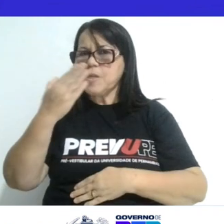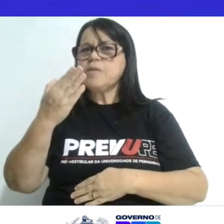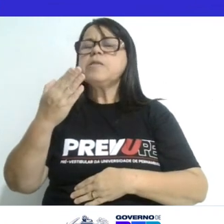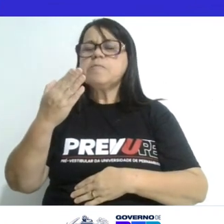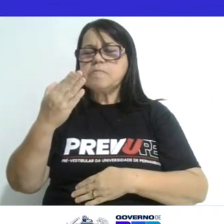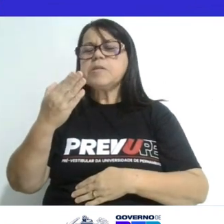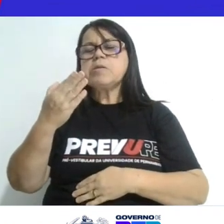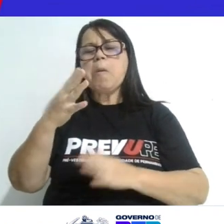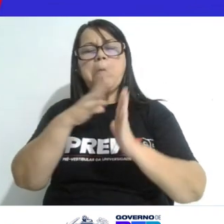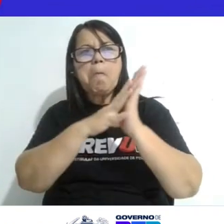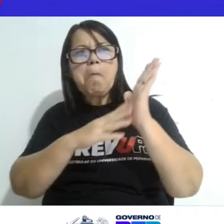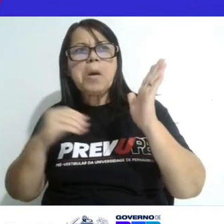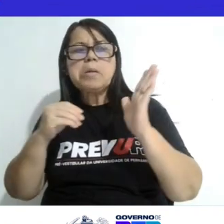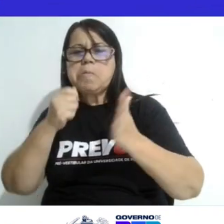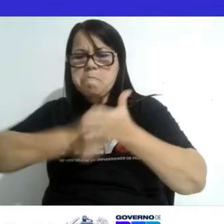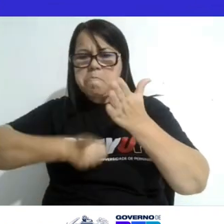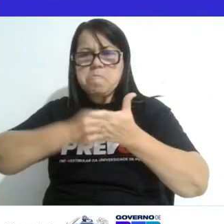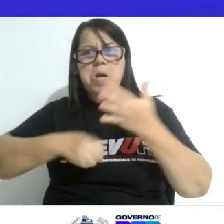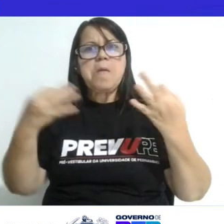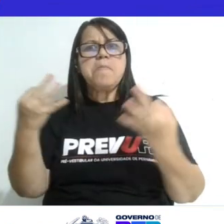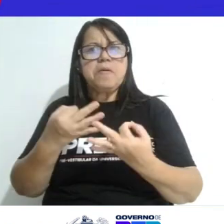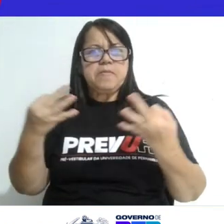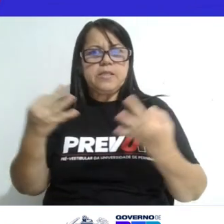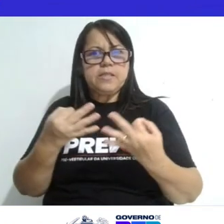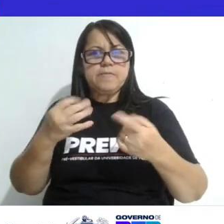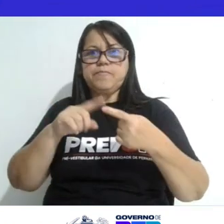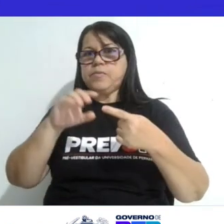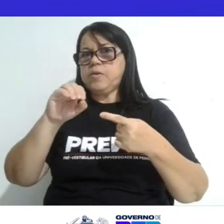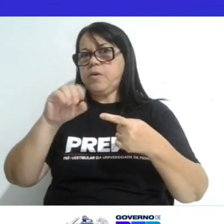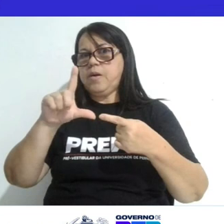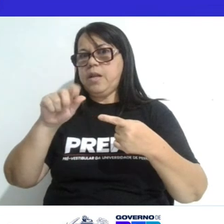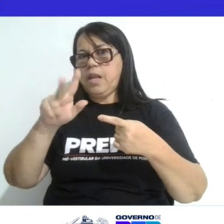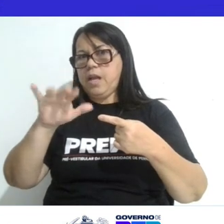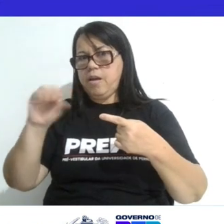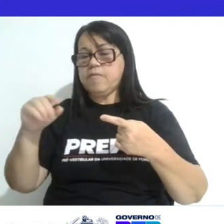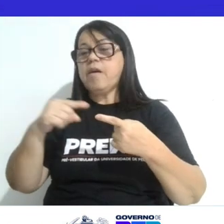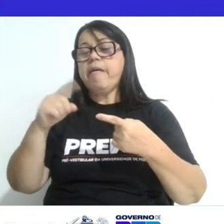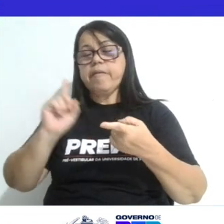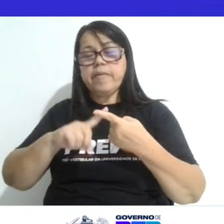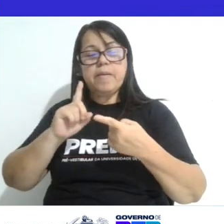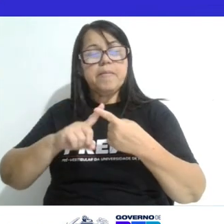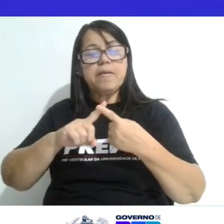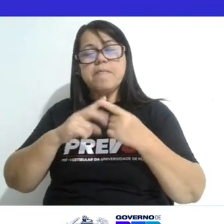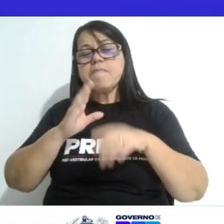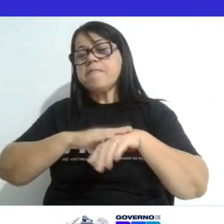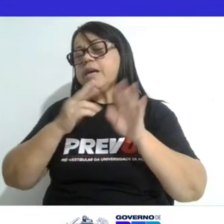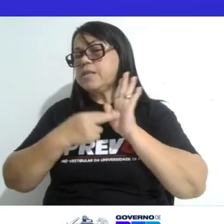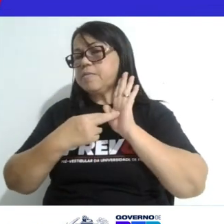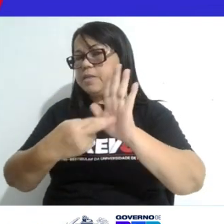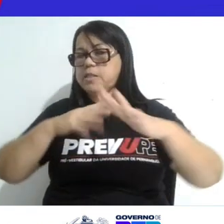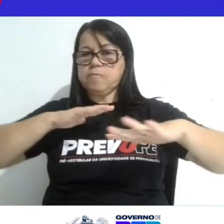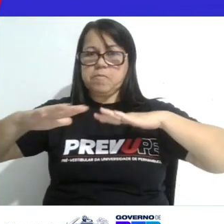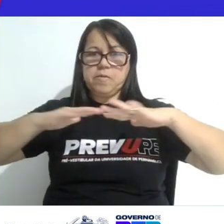considerado o modelo ideal de Rigor e perfeição olav bilar o príncipe dos Poetas é também o mais representativo do movimento no